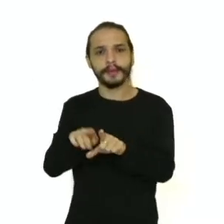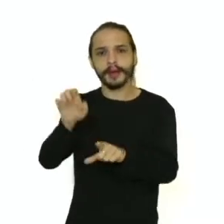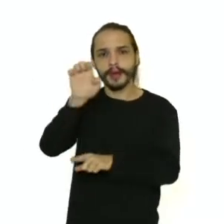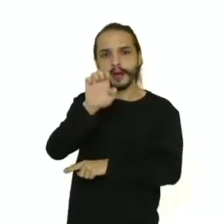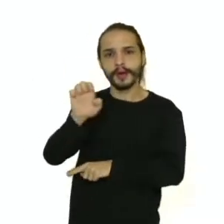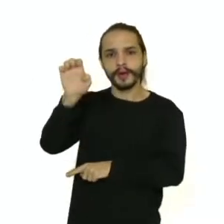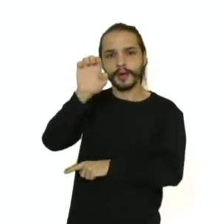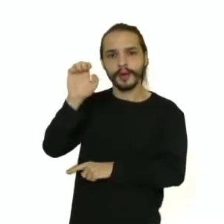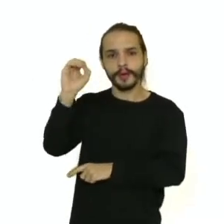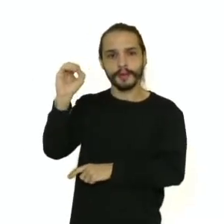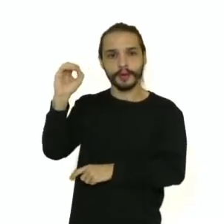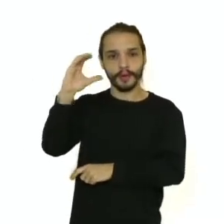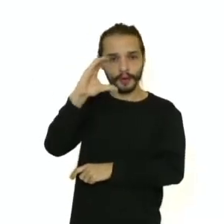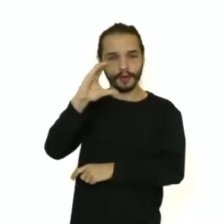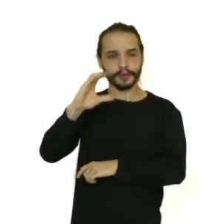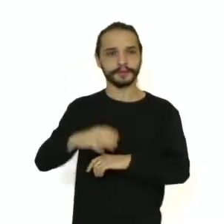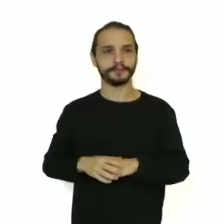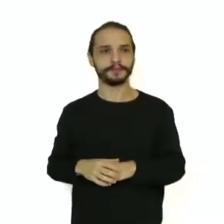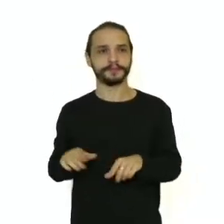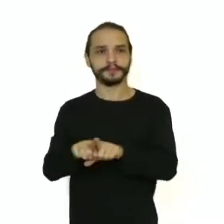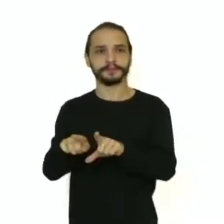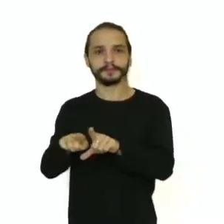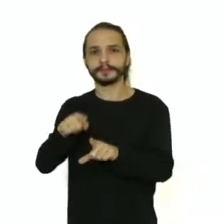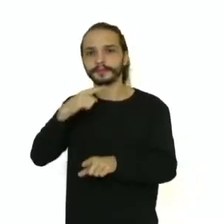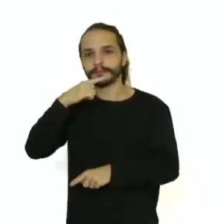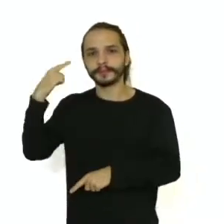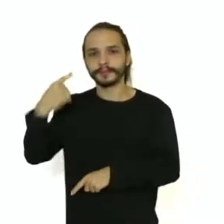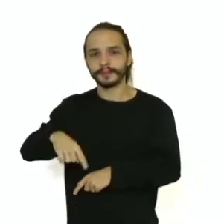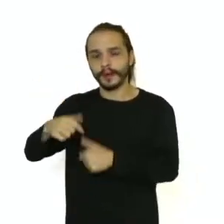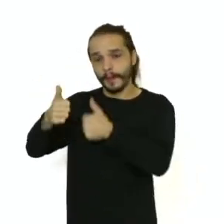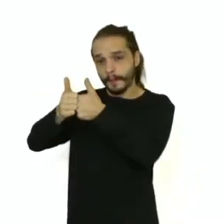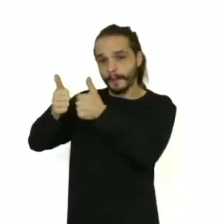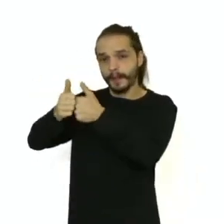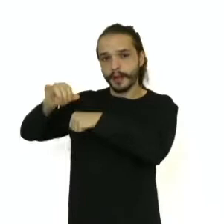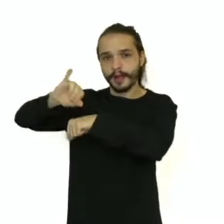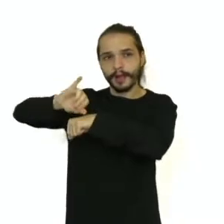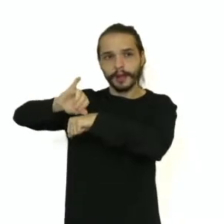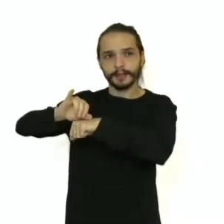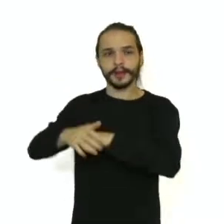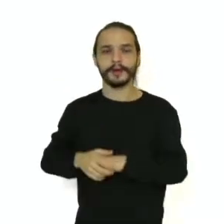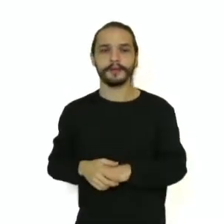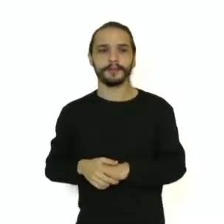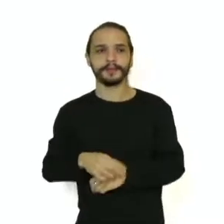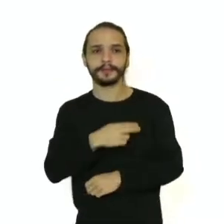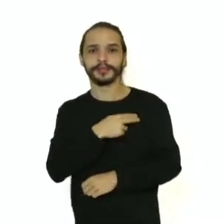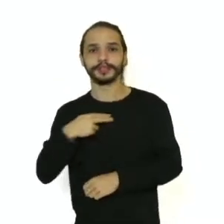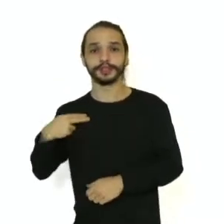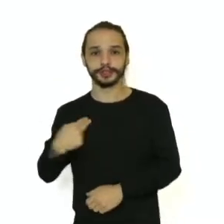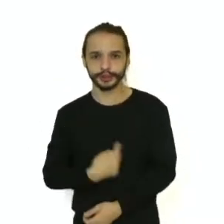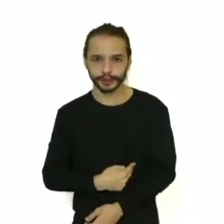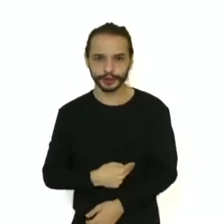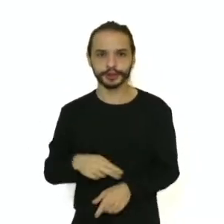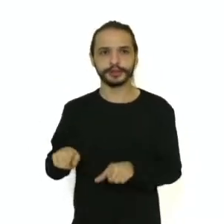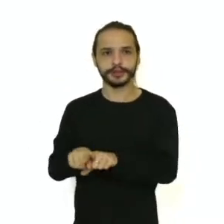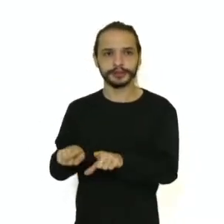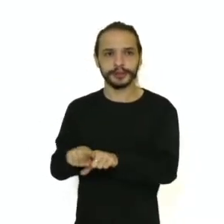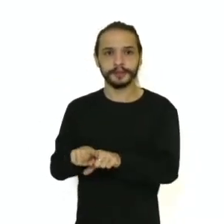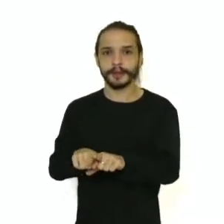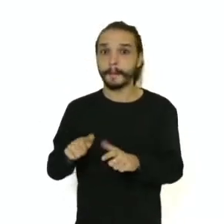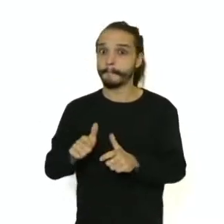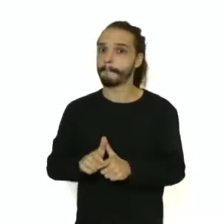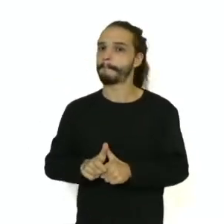parte da Rússia, próximo então à capital Moscou. Temos também na China, né, inclusive atualmente a